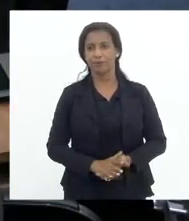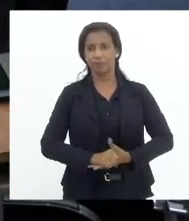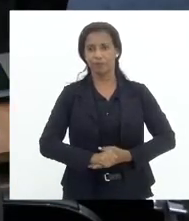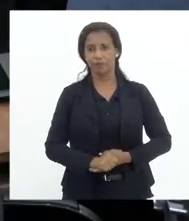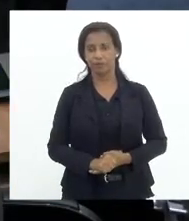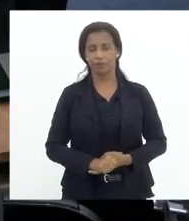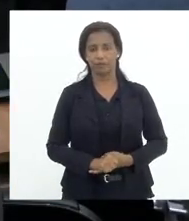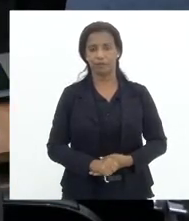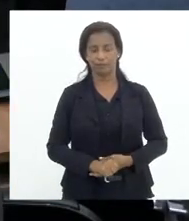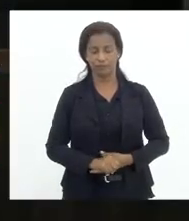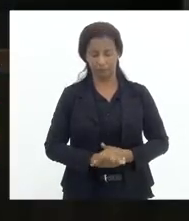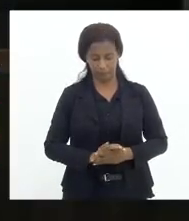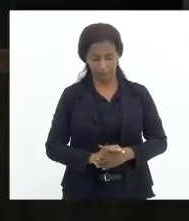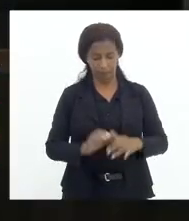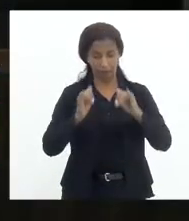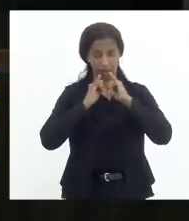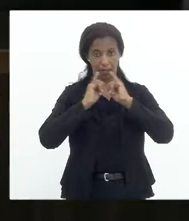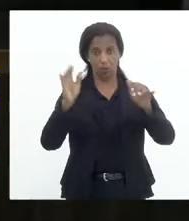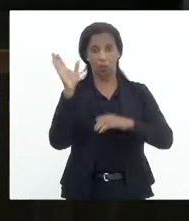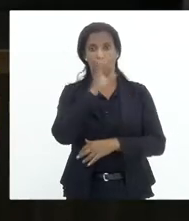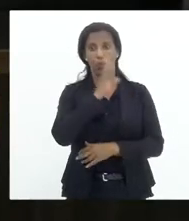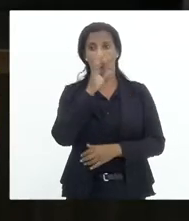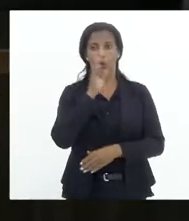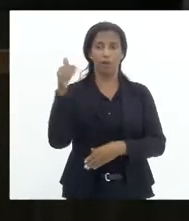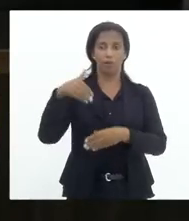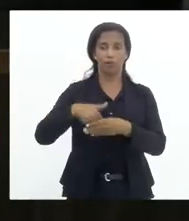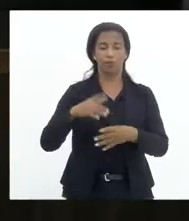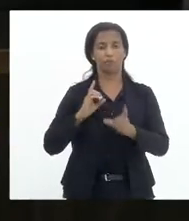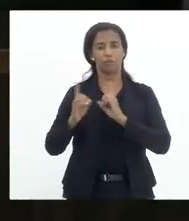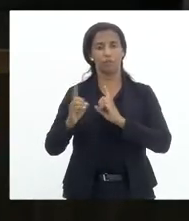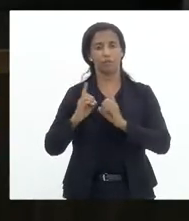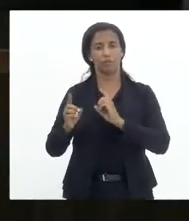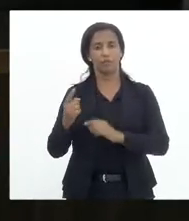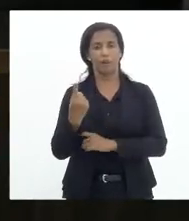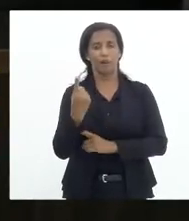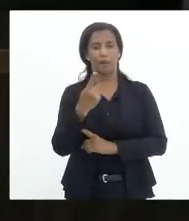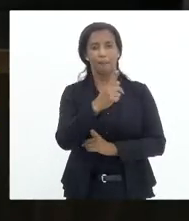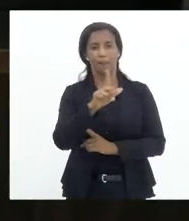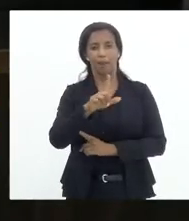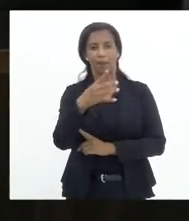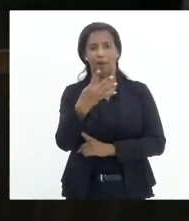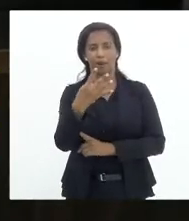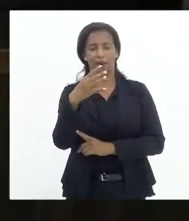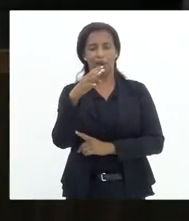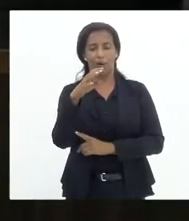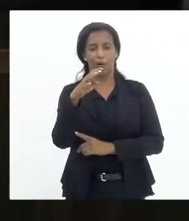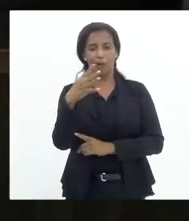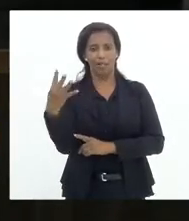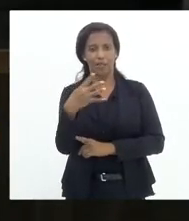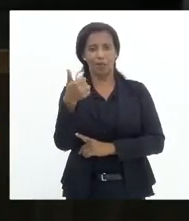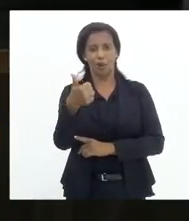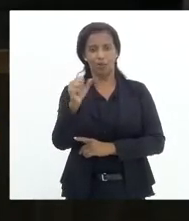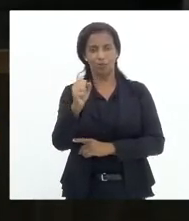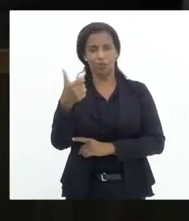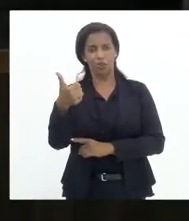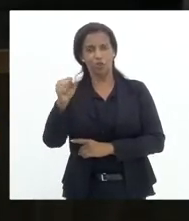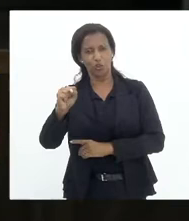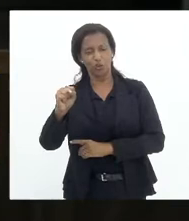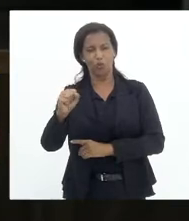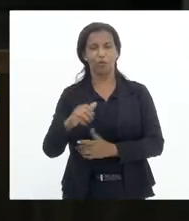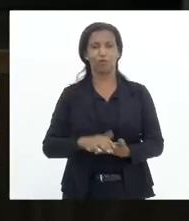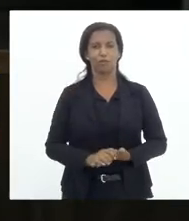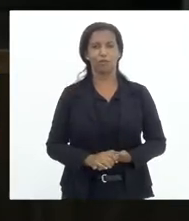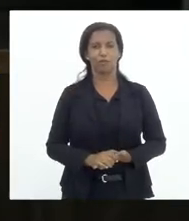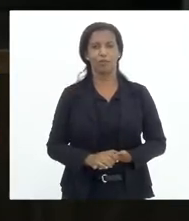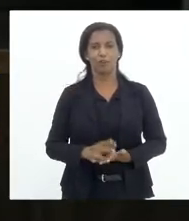o rock anuncio é regime de urgência em votação em discussão única projeto de lei 44/18 de 18 autoria Deputado André Ceciliano